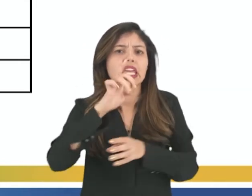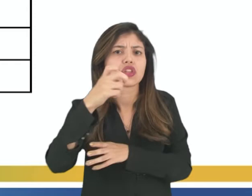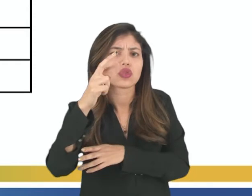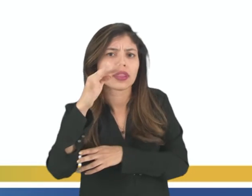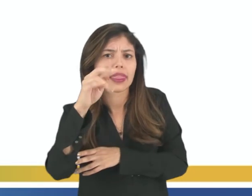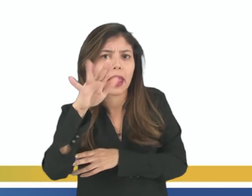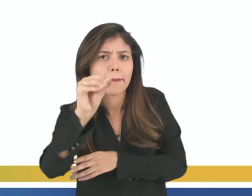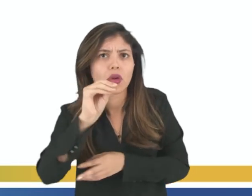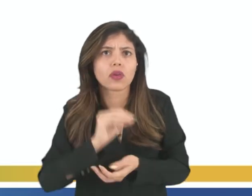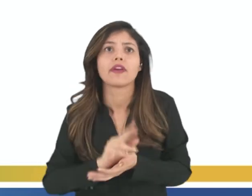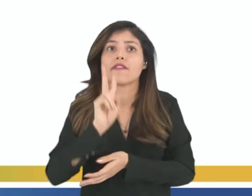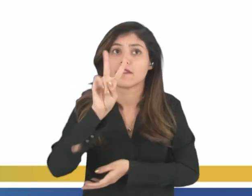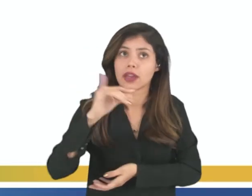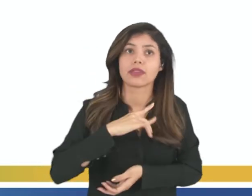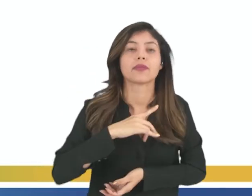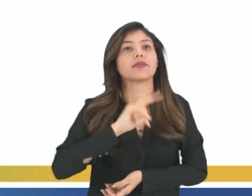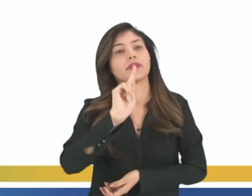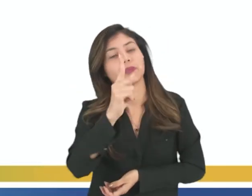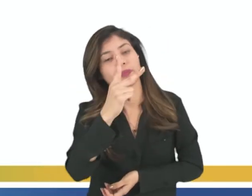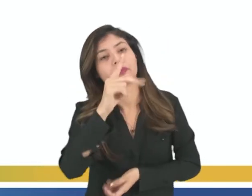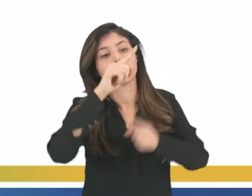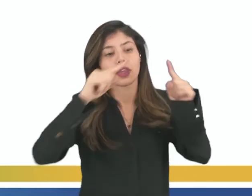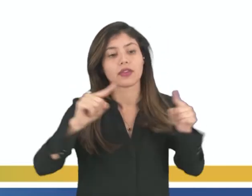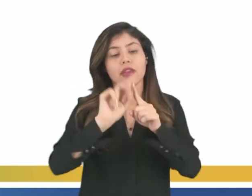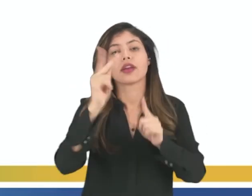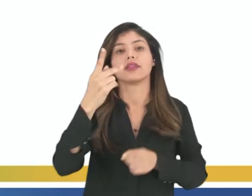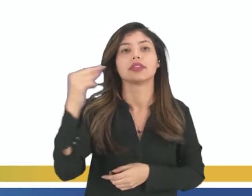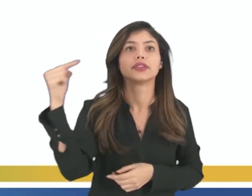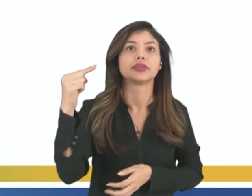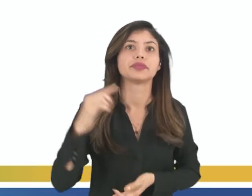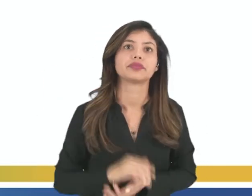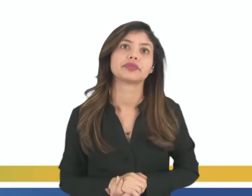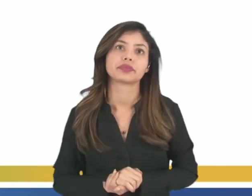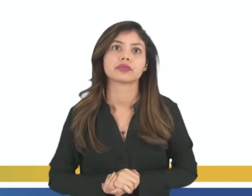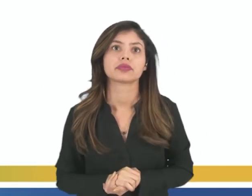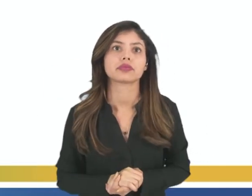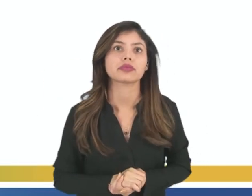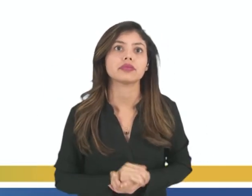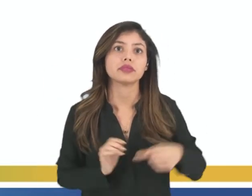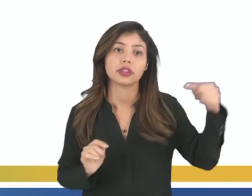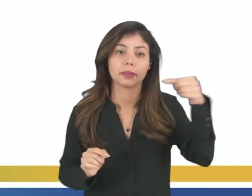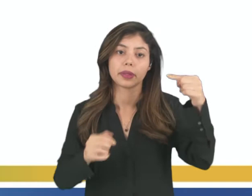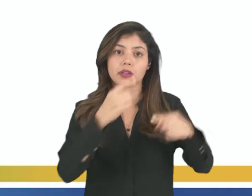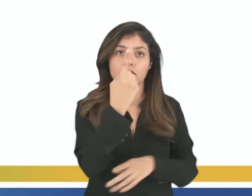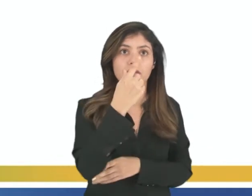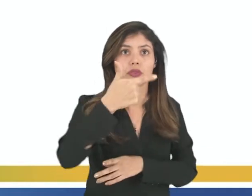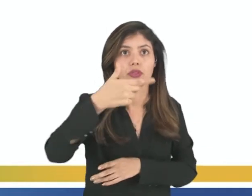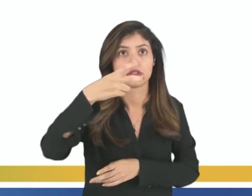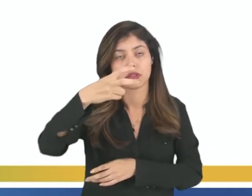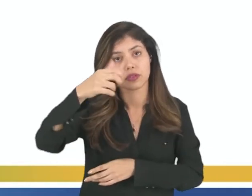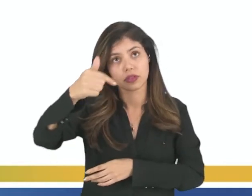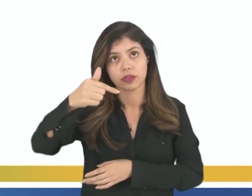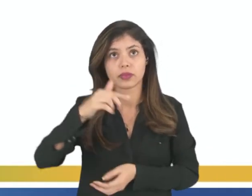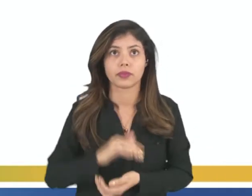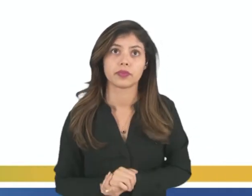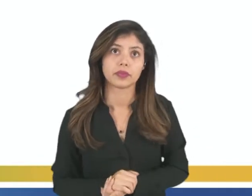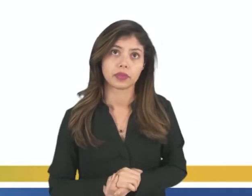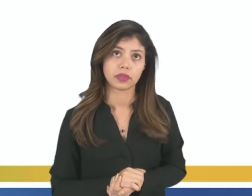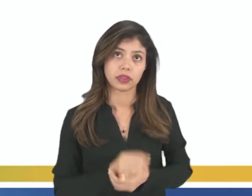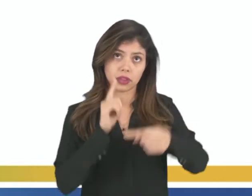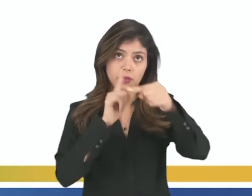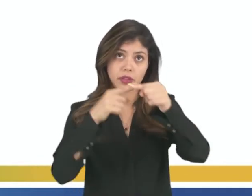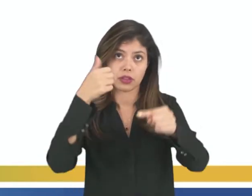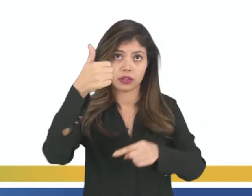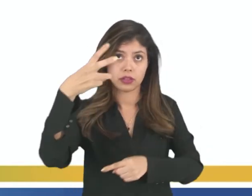terá o ΔH negativo. Então calculei butano menos 125,7, O2 substância